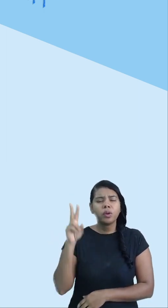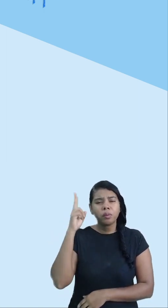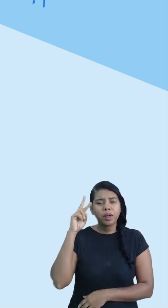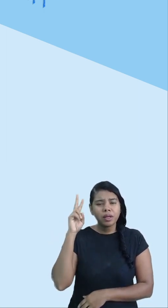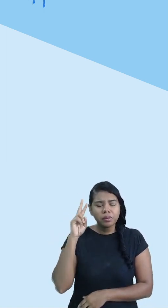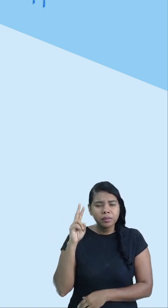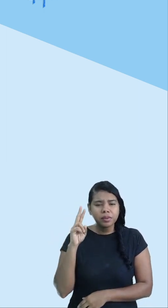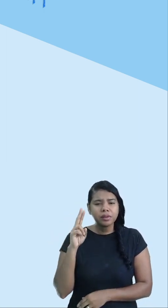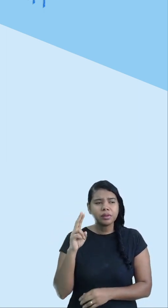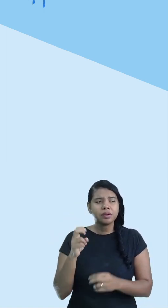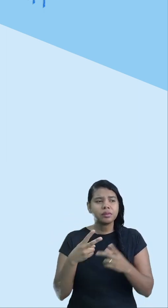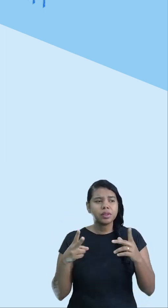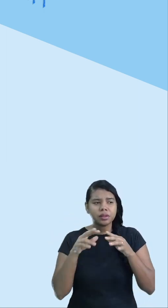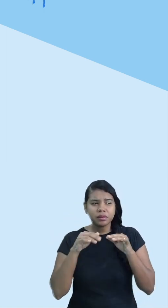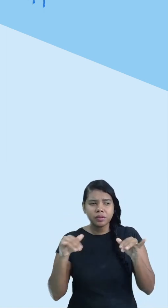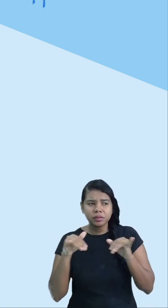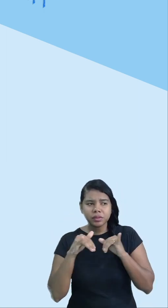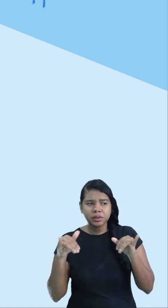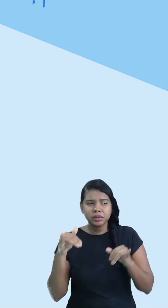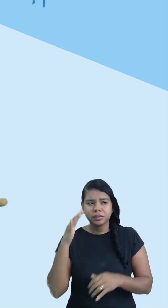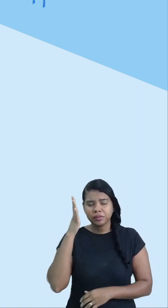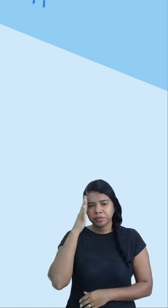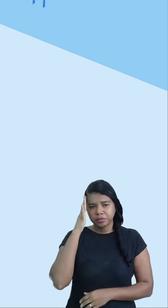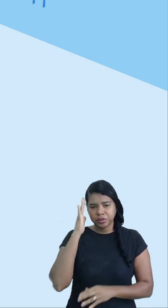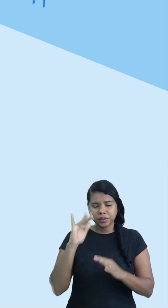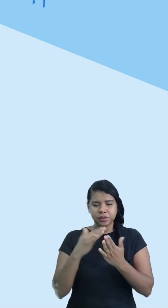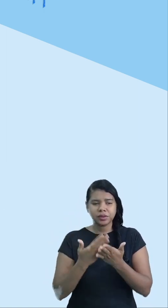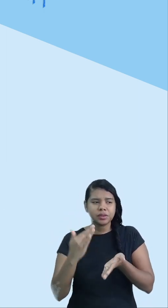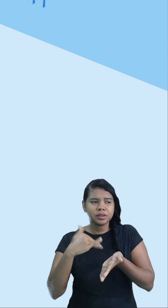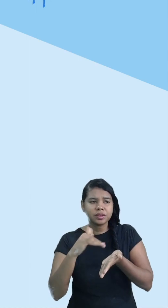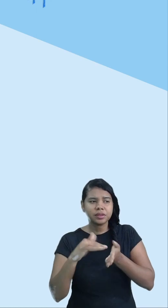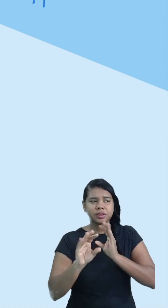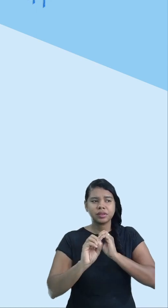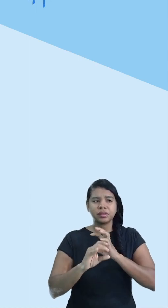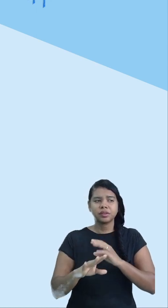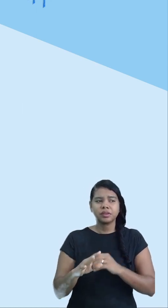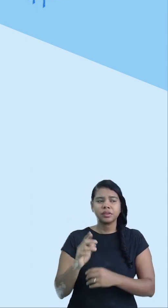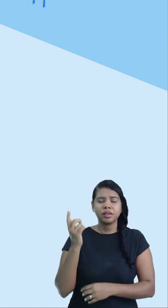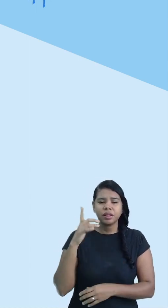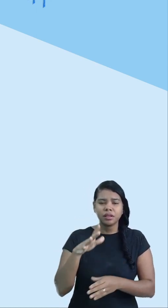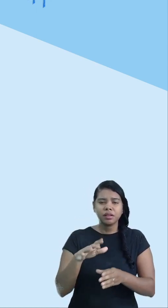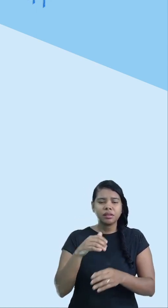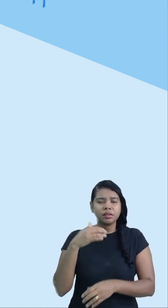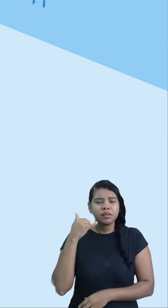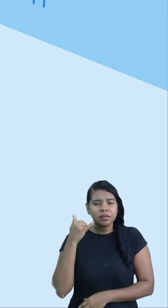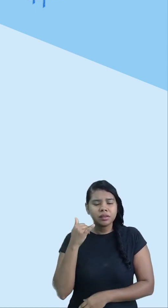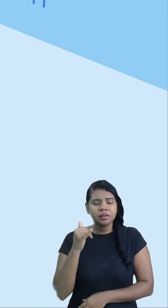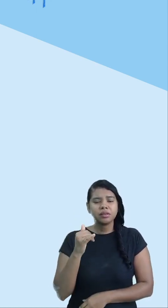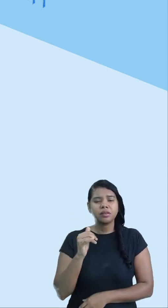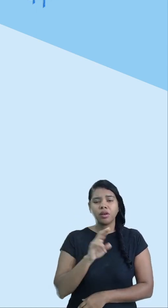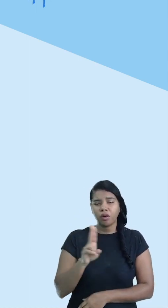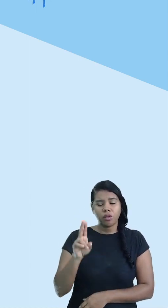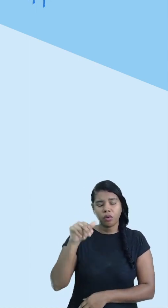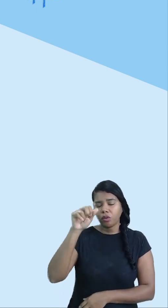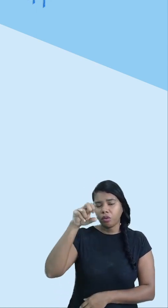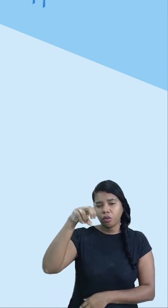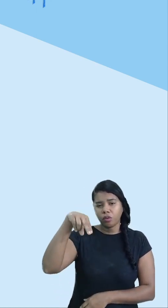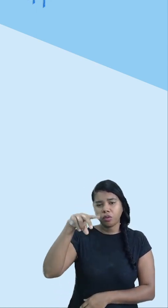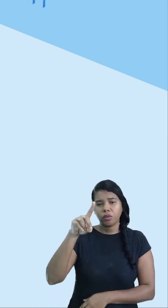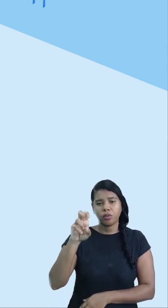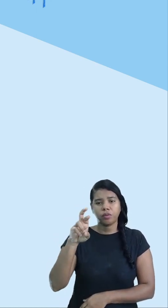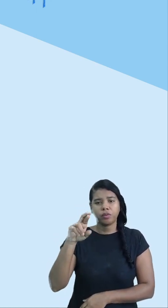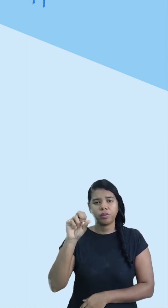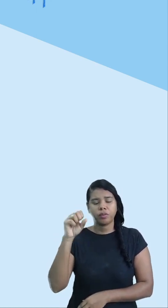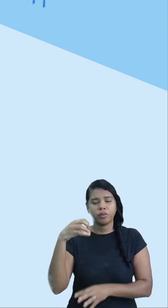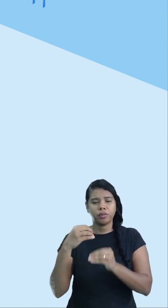do meu amigo, eu boto ETEPAC, eu consigo recuperar, eu boto Secretaria de Educação, eu consigo recuperar, ou então se eu botar Anderson, eu consigo recuperar também. Isso a